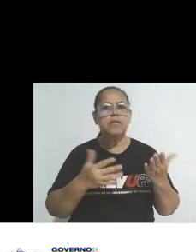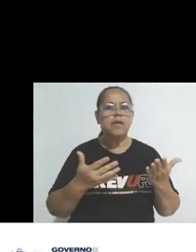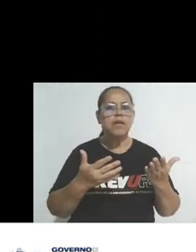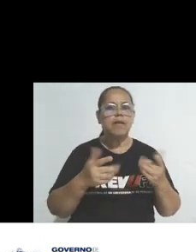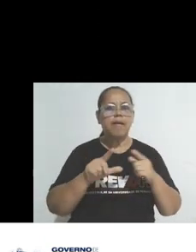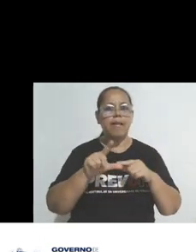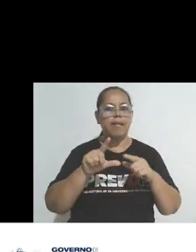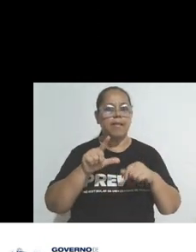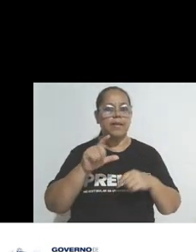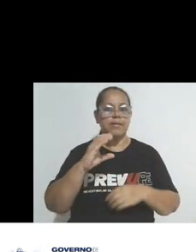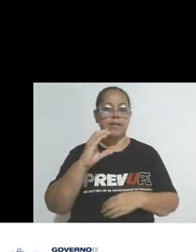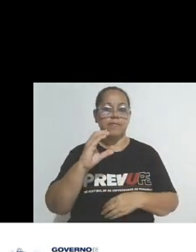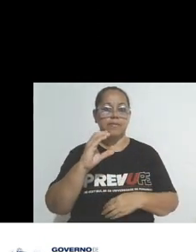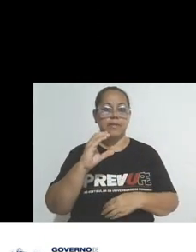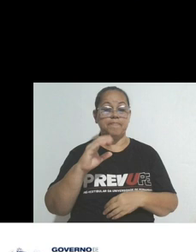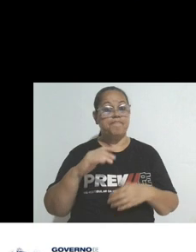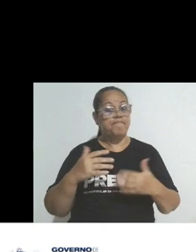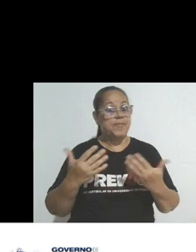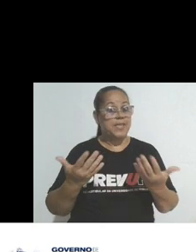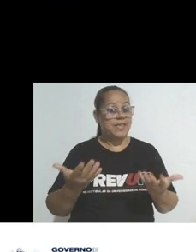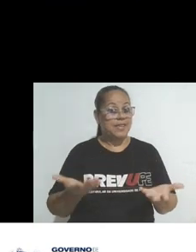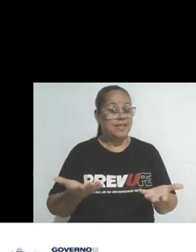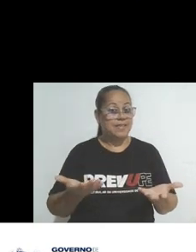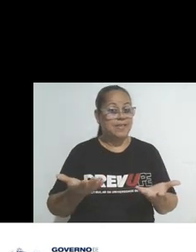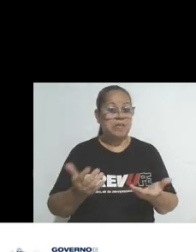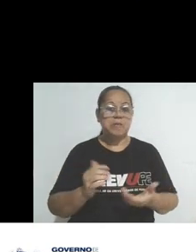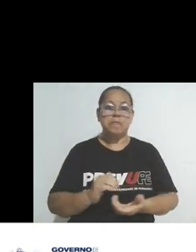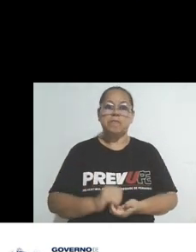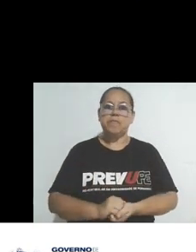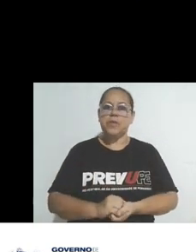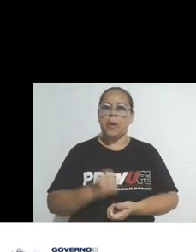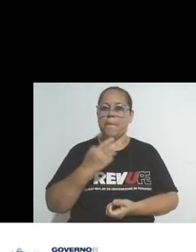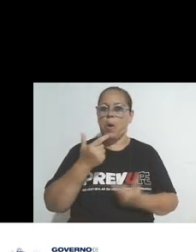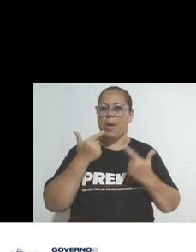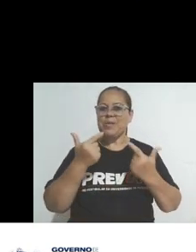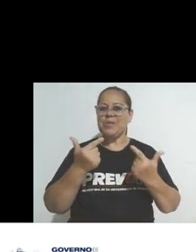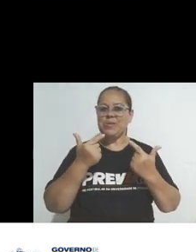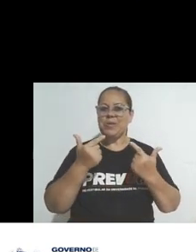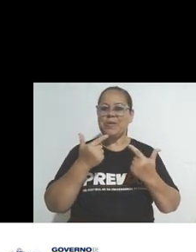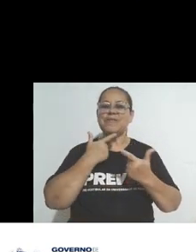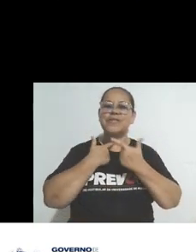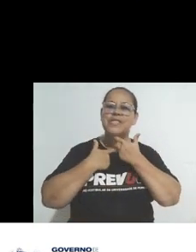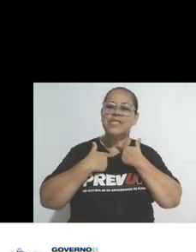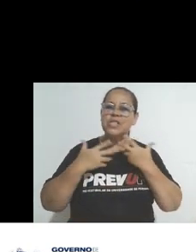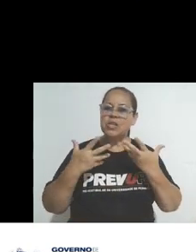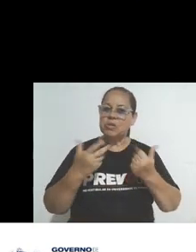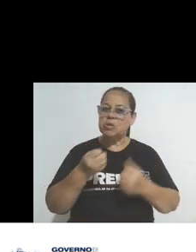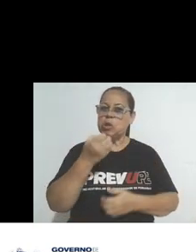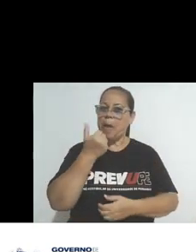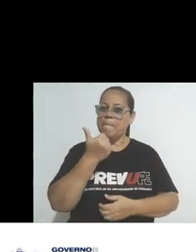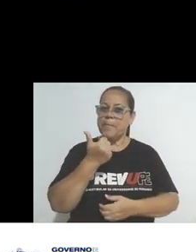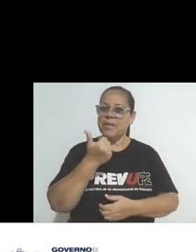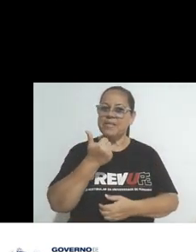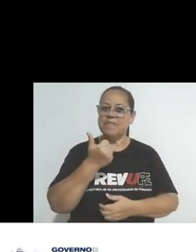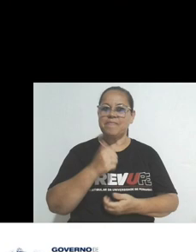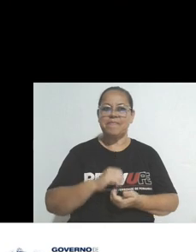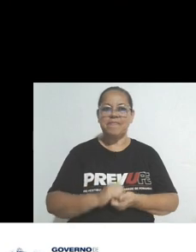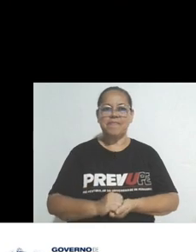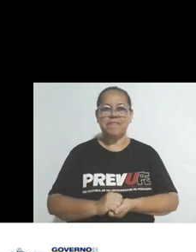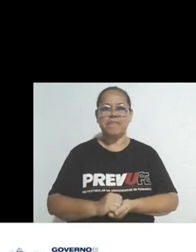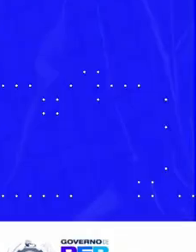C e é isso aí pessoal boa sorte para vocês espero que todos tenham se dado bem nessa prova